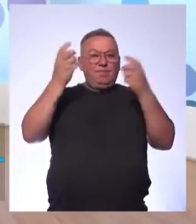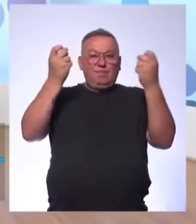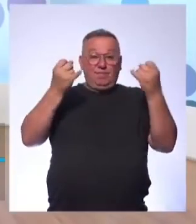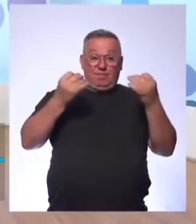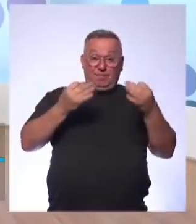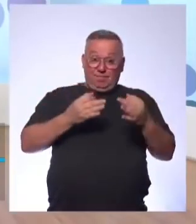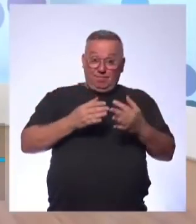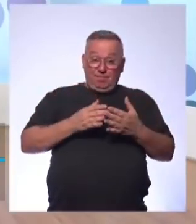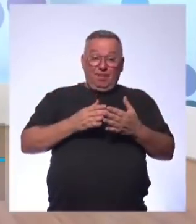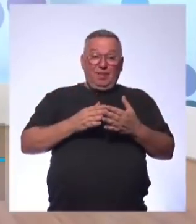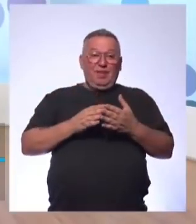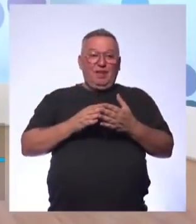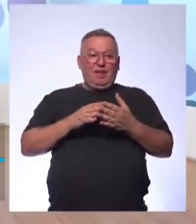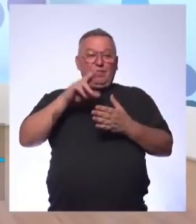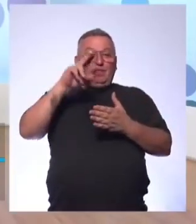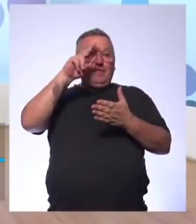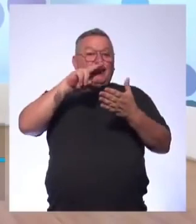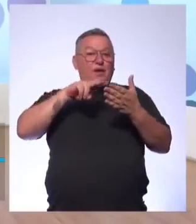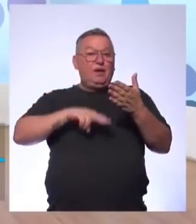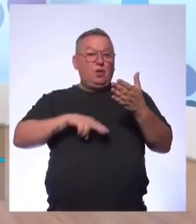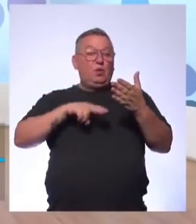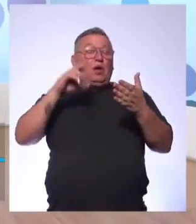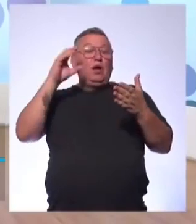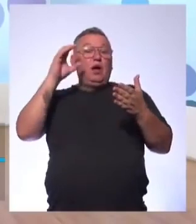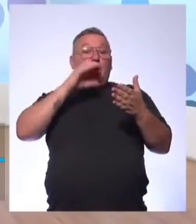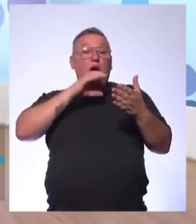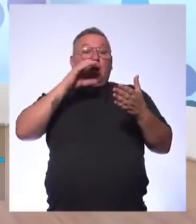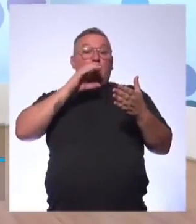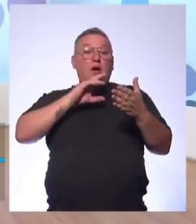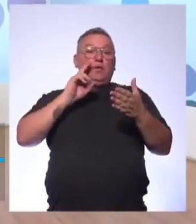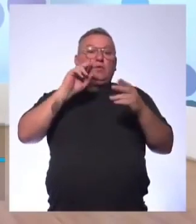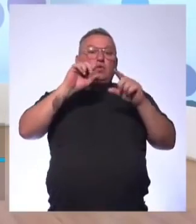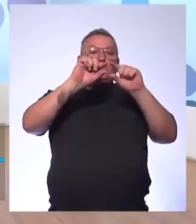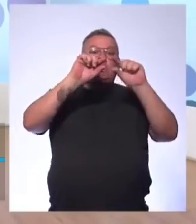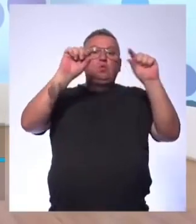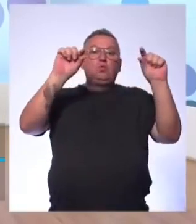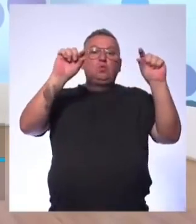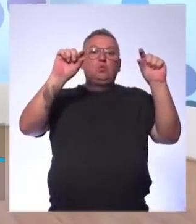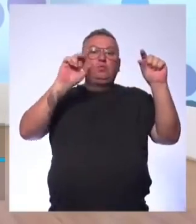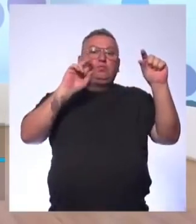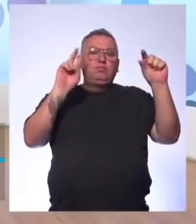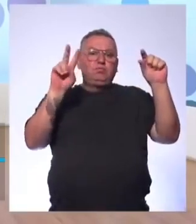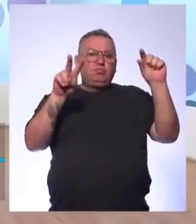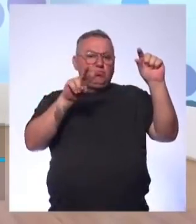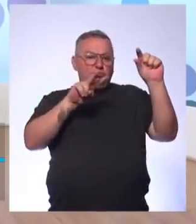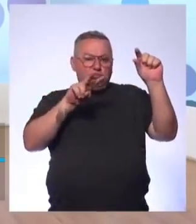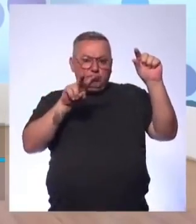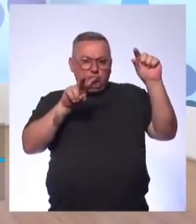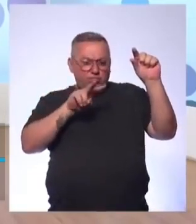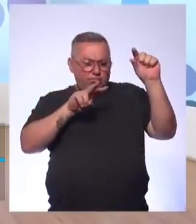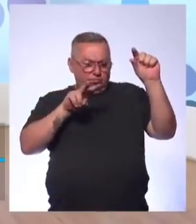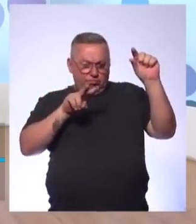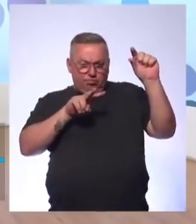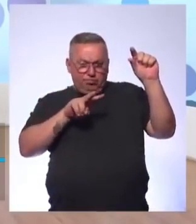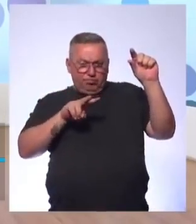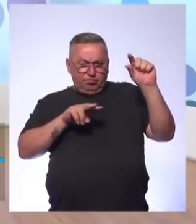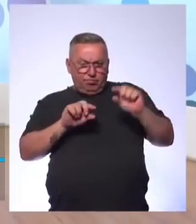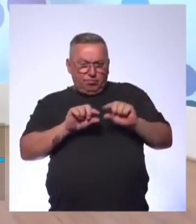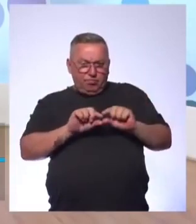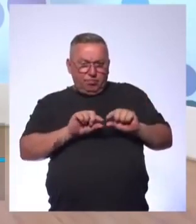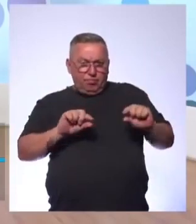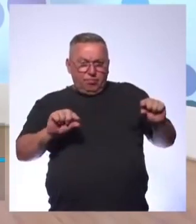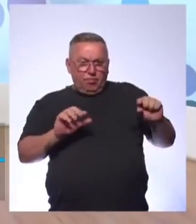Então, Scheme é a leitura rápida do texto. Eu olho o título, né? Vejo, dou uma geral ali para